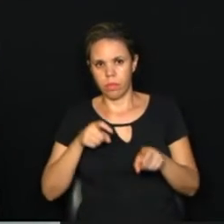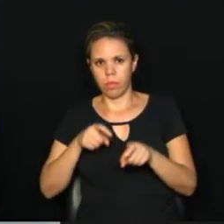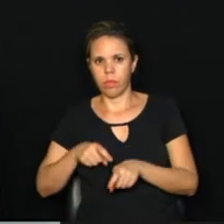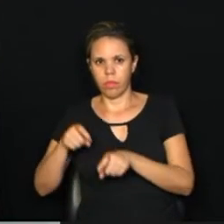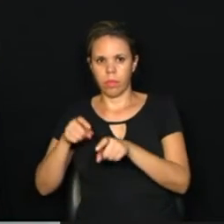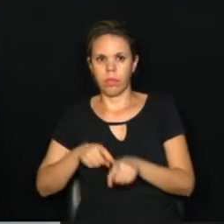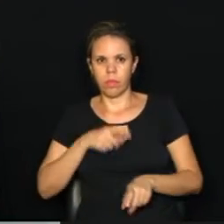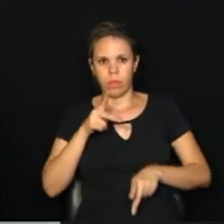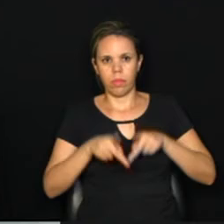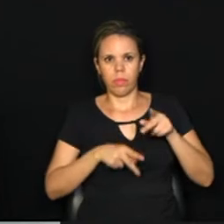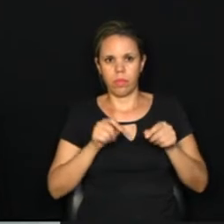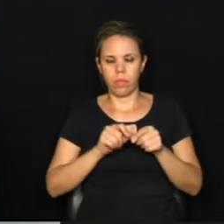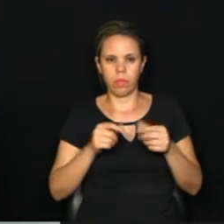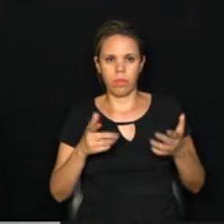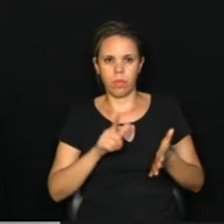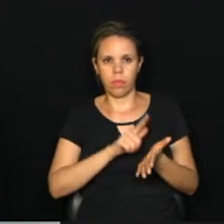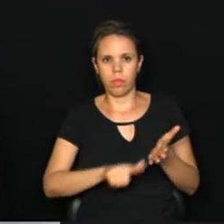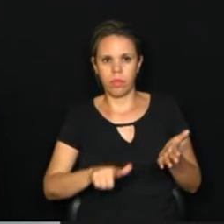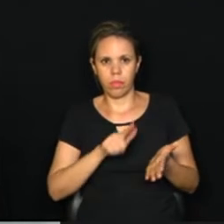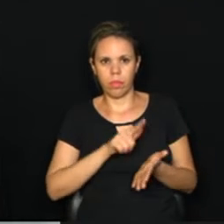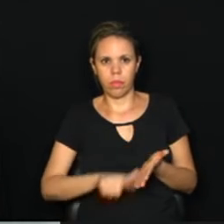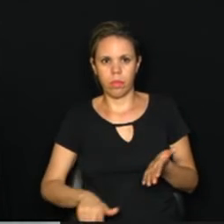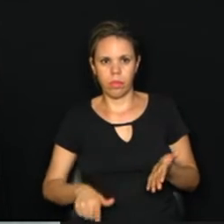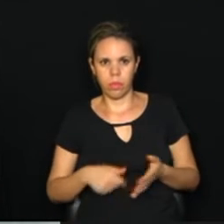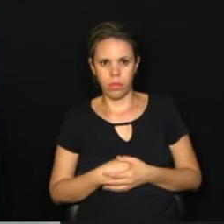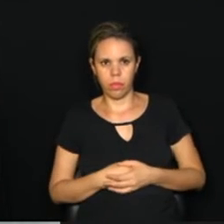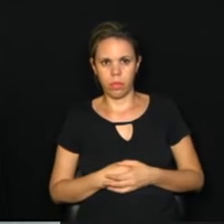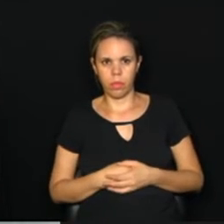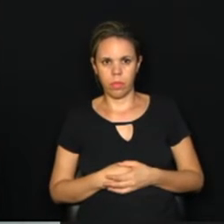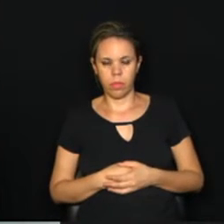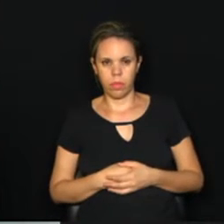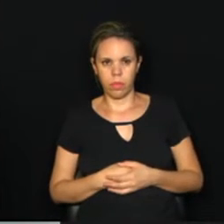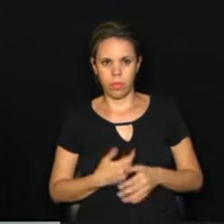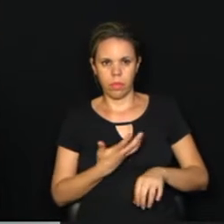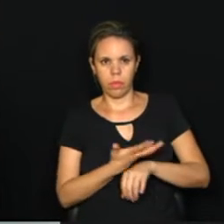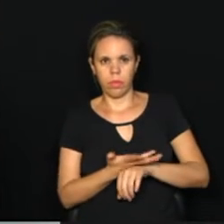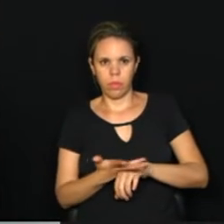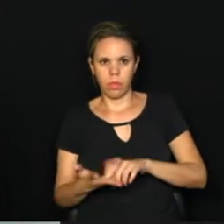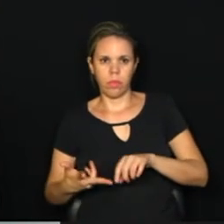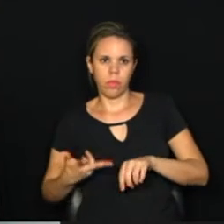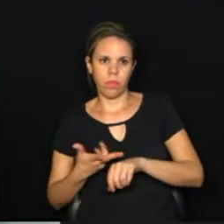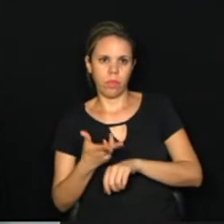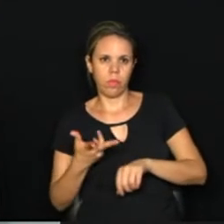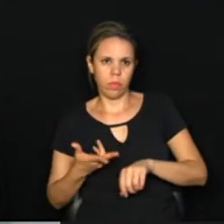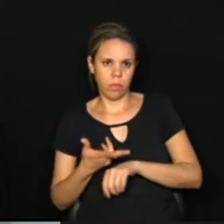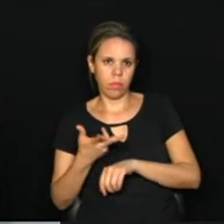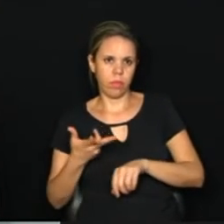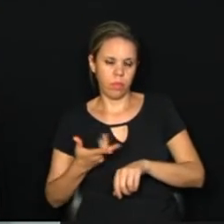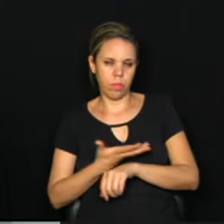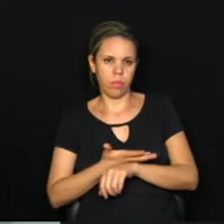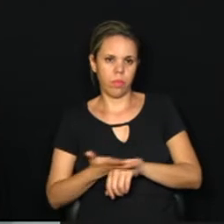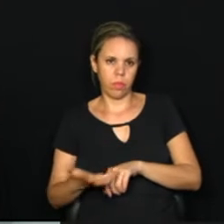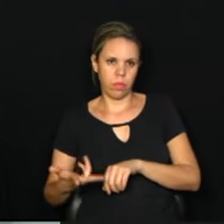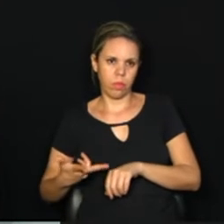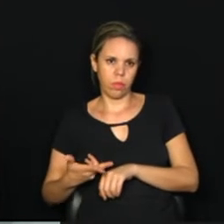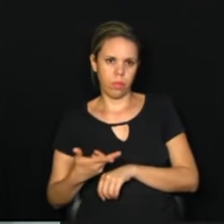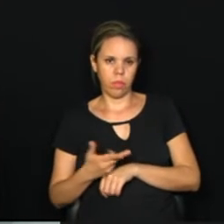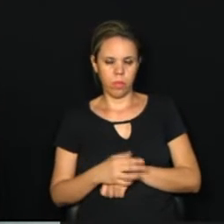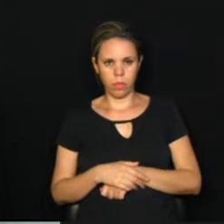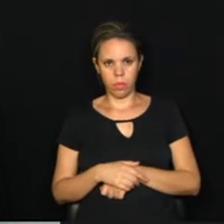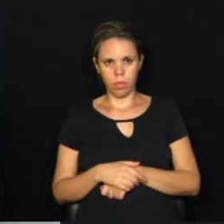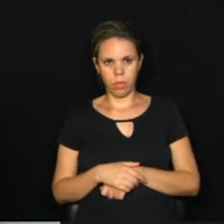As pessoas fazem a limpeza, corte de grama, corte de